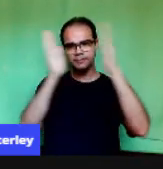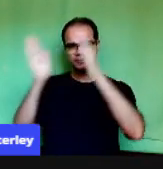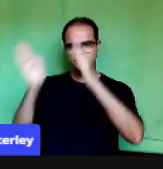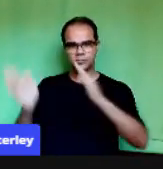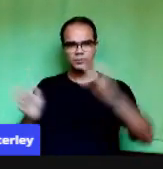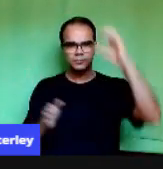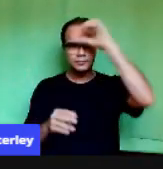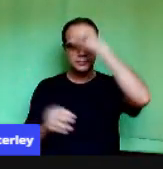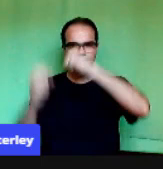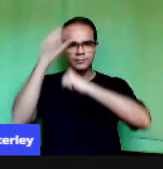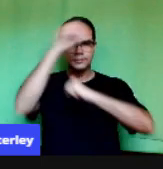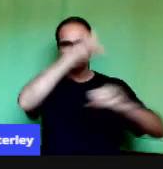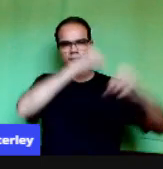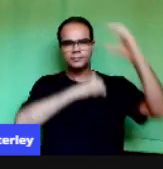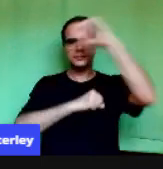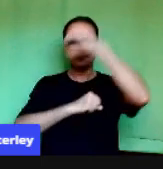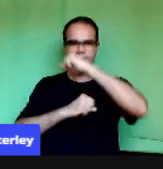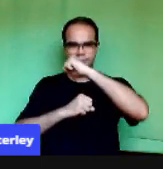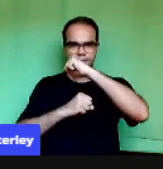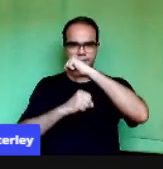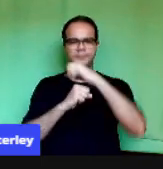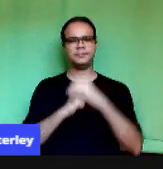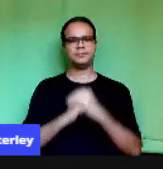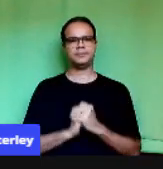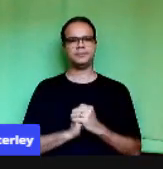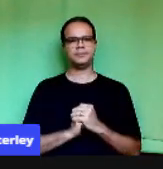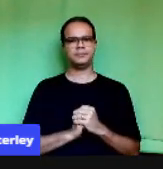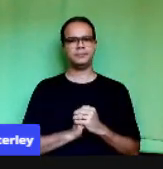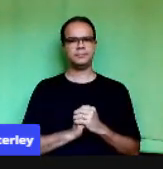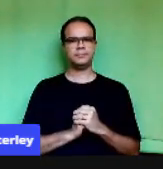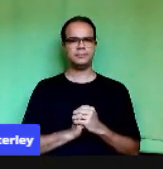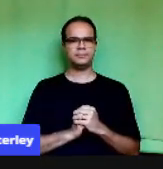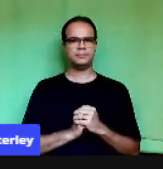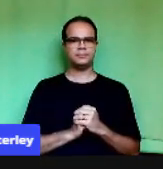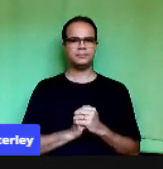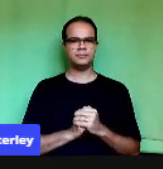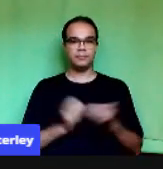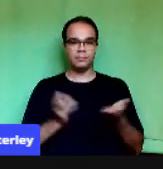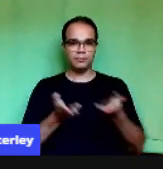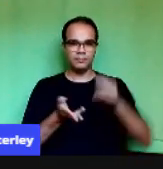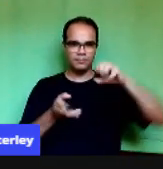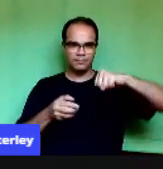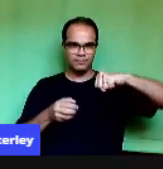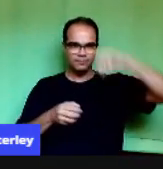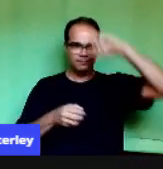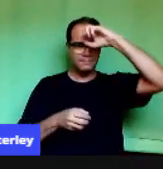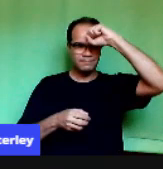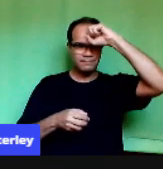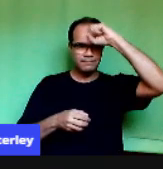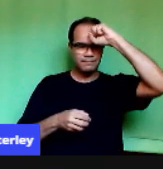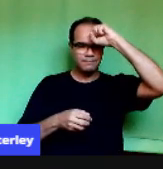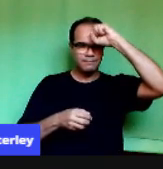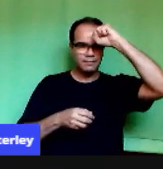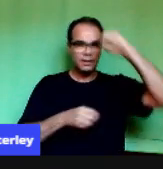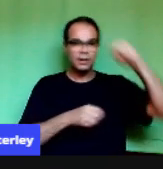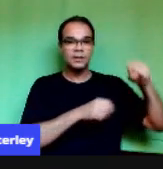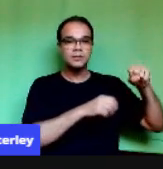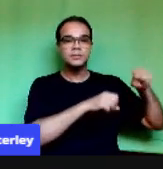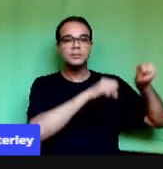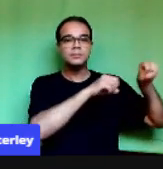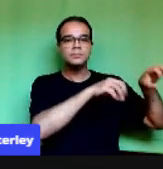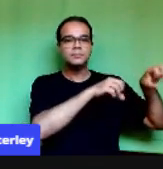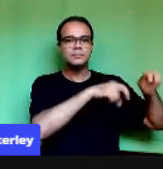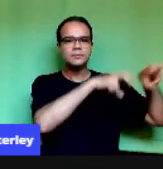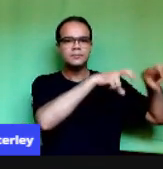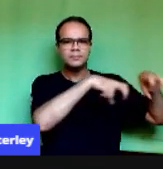nosso diálogo está inserido na modalidade de ensino da educação do campo, eu gostaria de falar para vocês